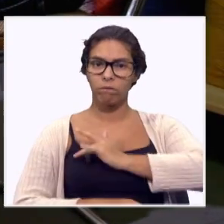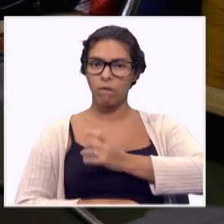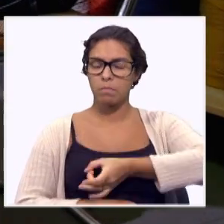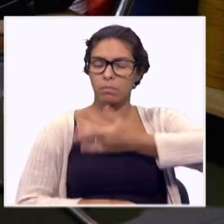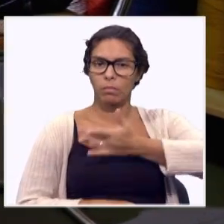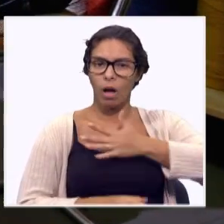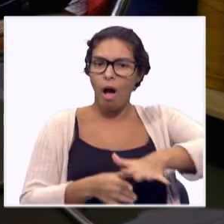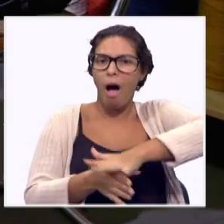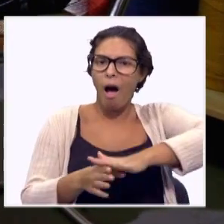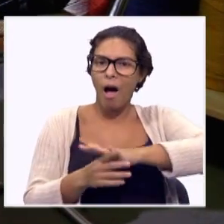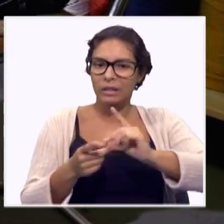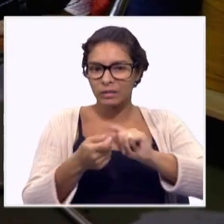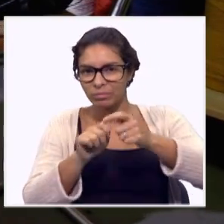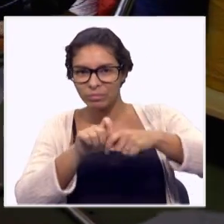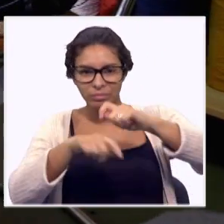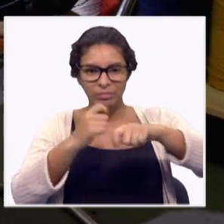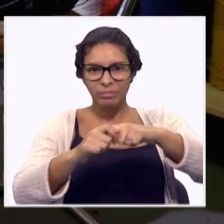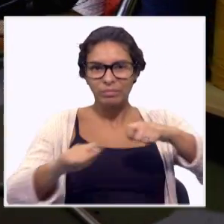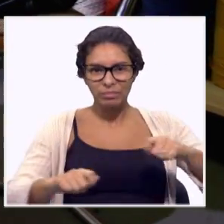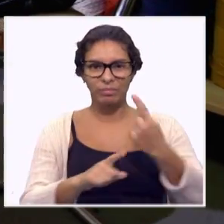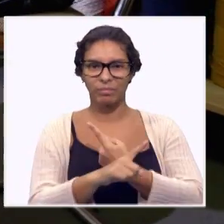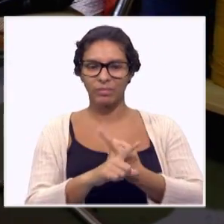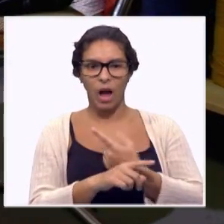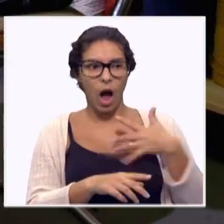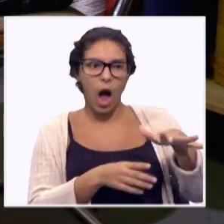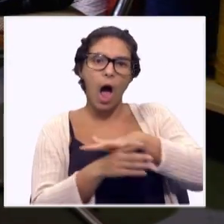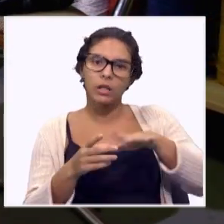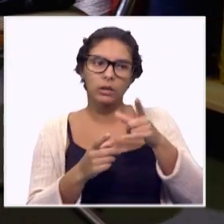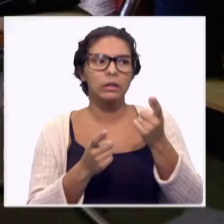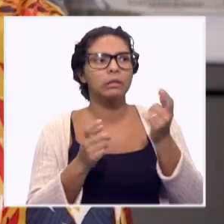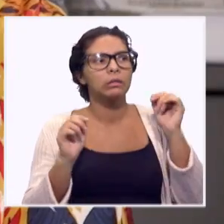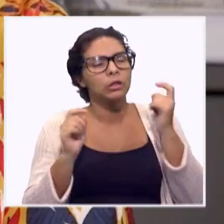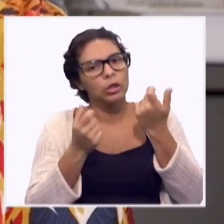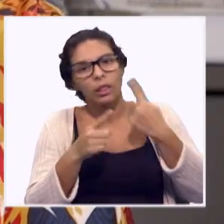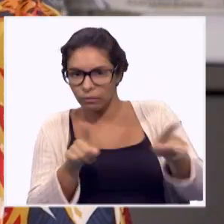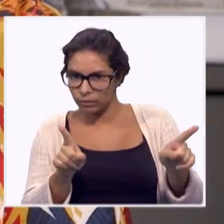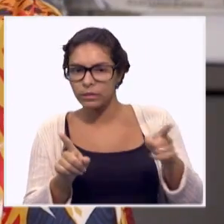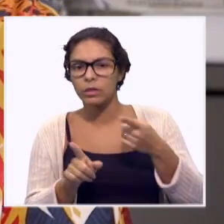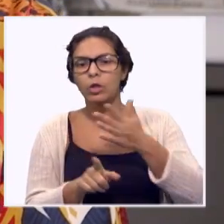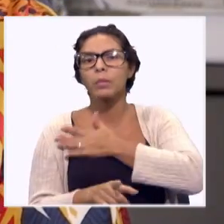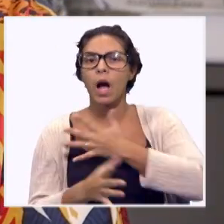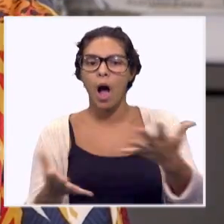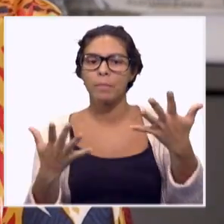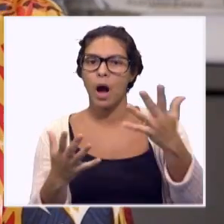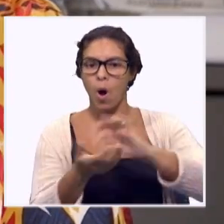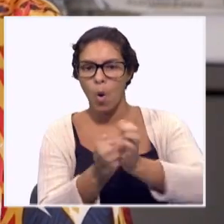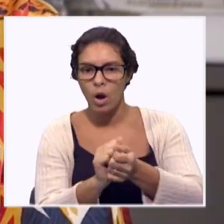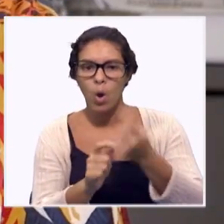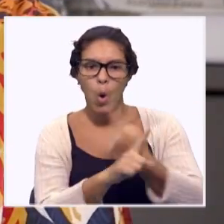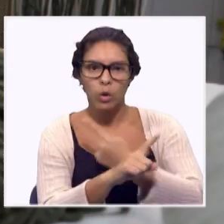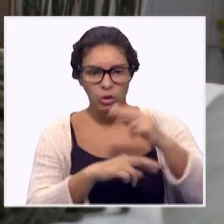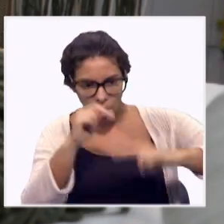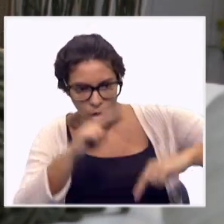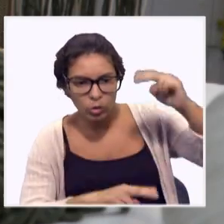Porque são áreas, apesar de estarem relacionadas com a arte, não é? São um bocadinho diferentes. Eu sempre tive muito interesse por ofícios,